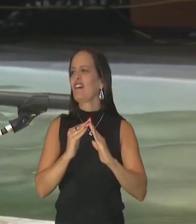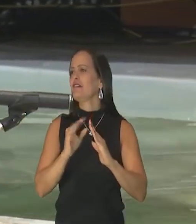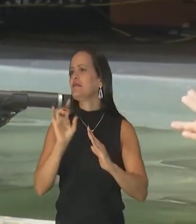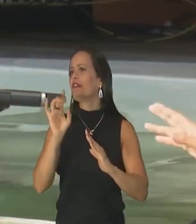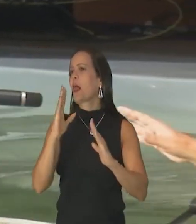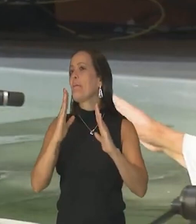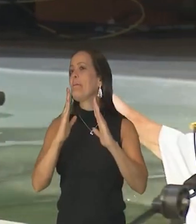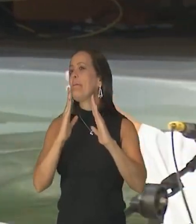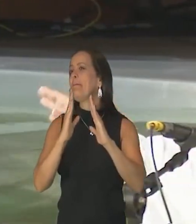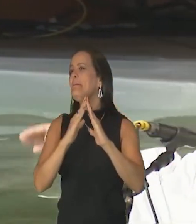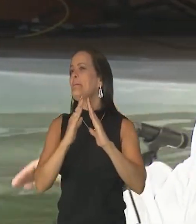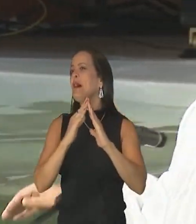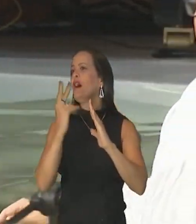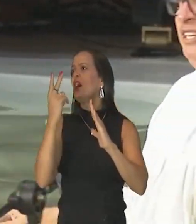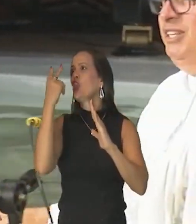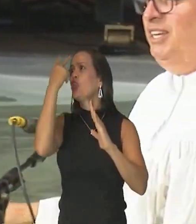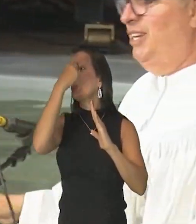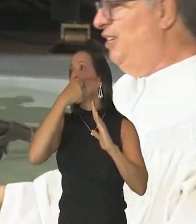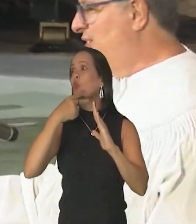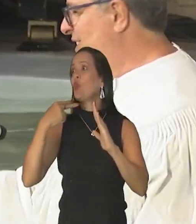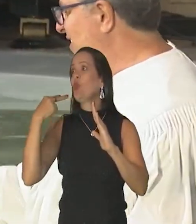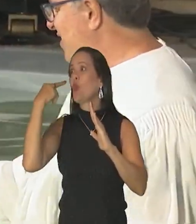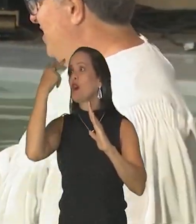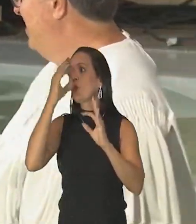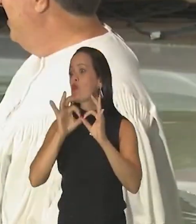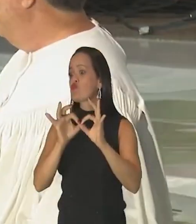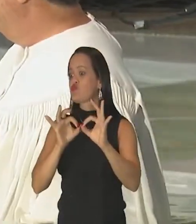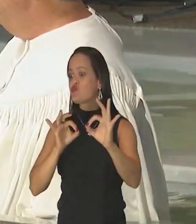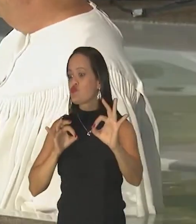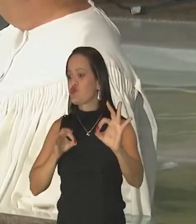a mais ou menos 2 horas de distância aqui da igreja.